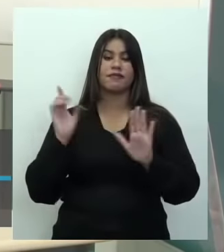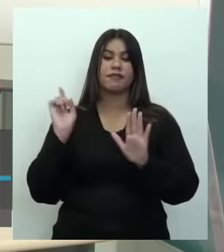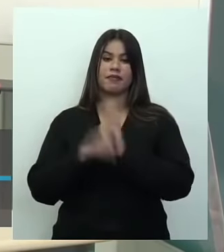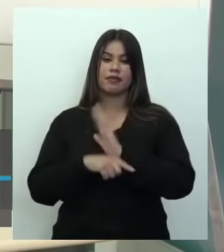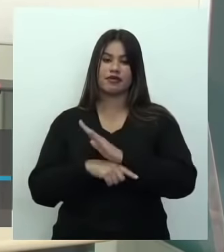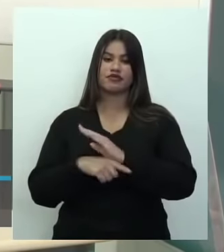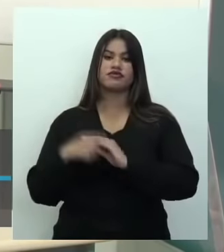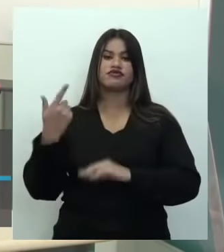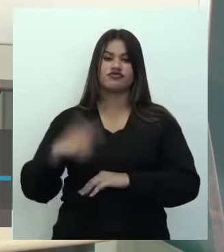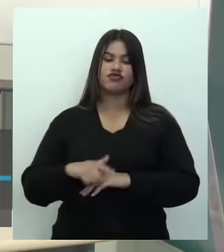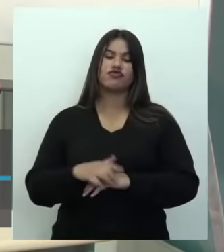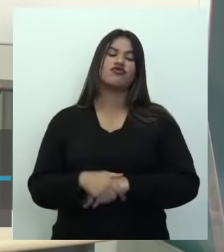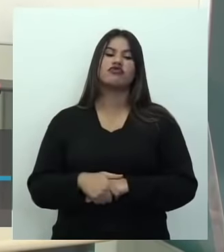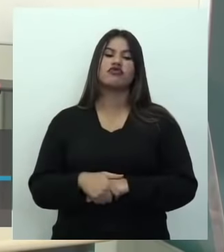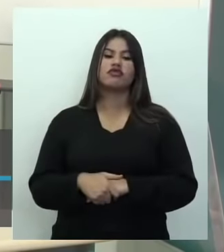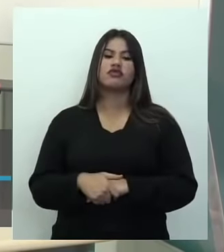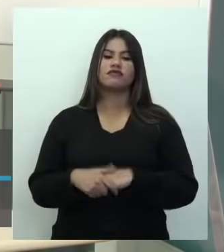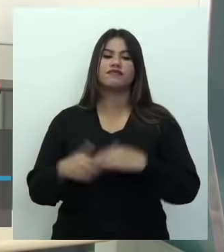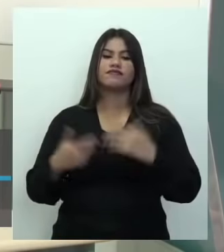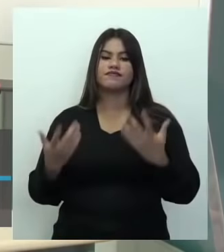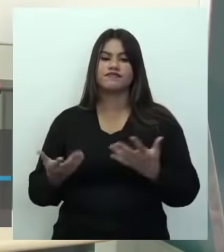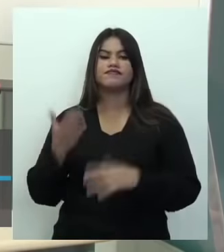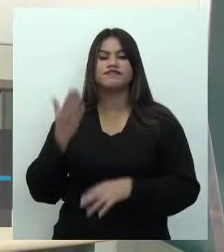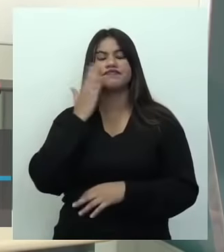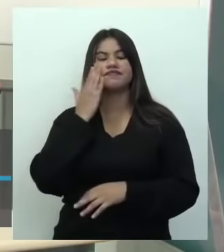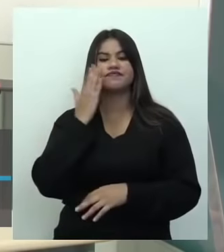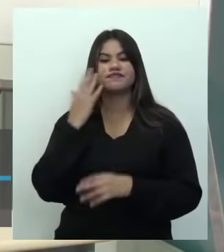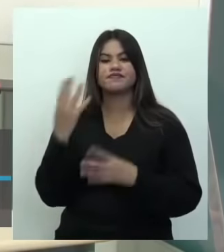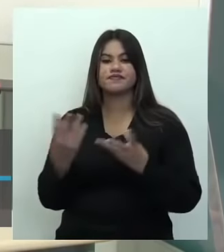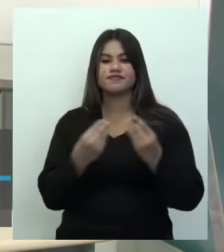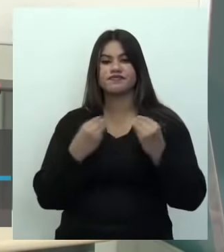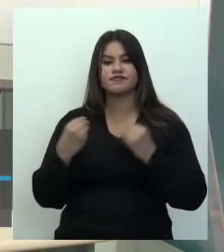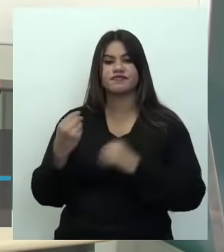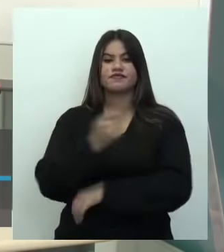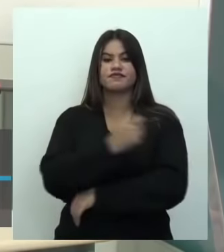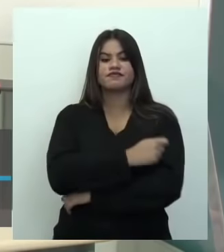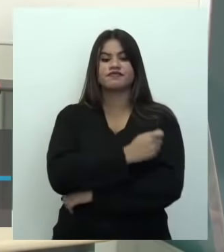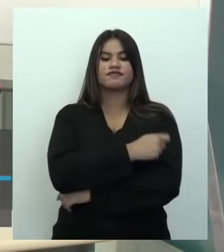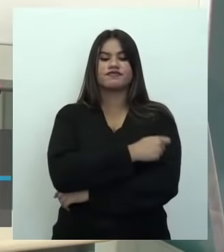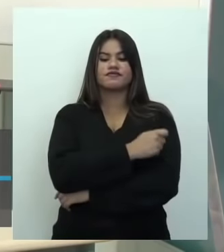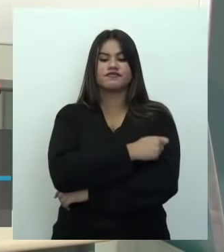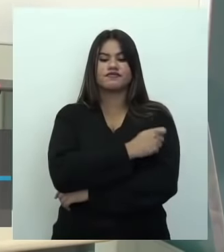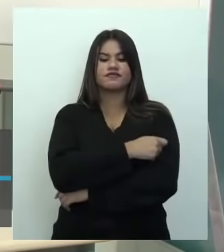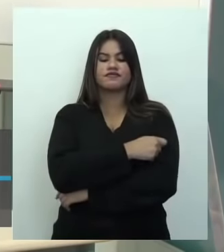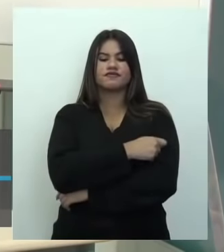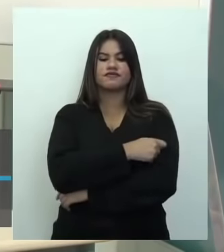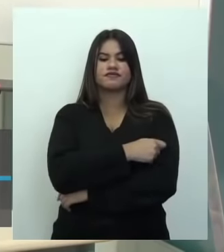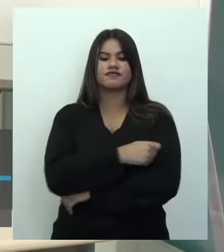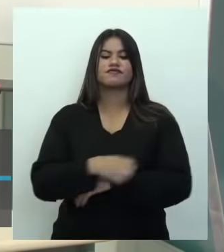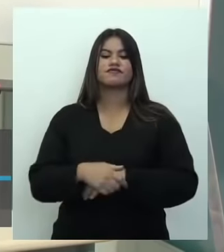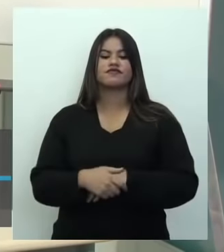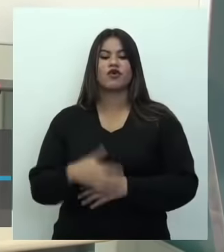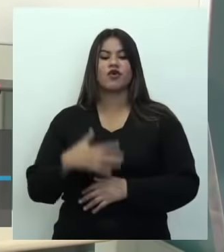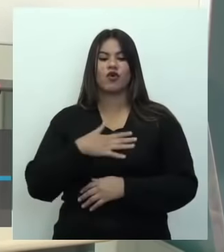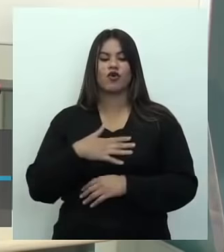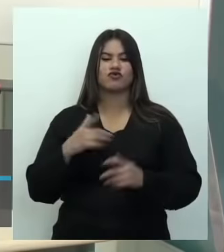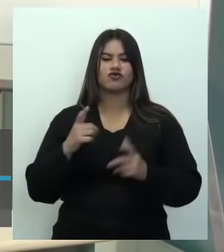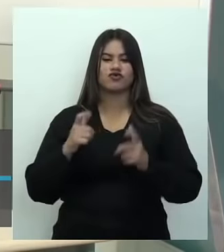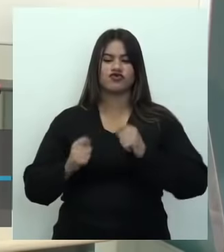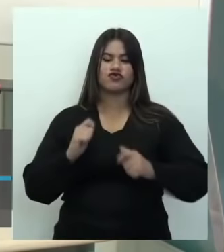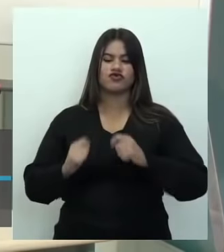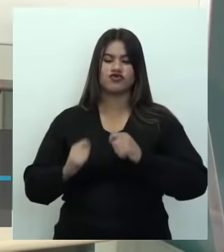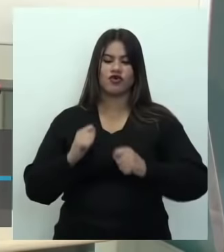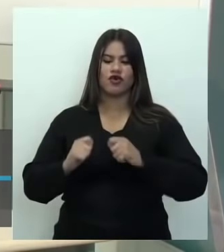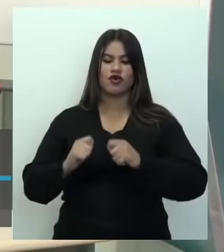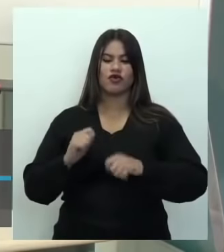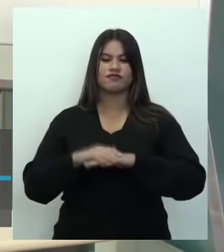para vocês. Eu sei que boa parte dos alunos, ou aí a maioria, né, gostam de jogos online, e